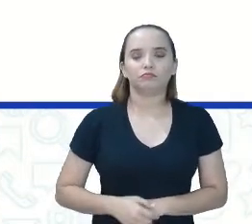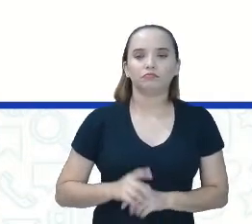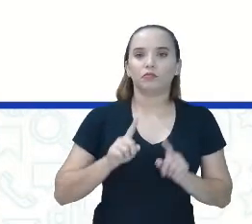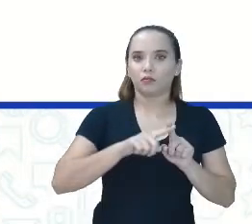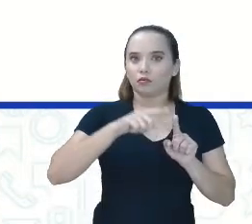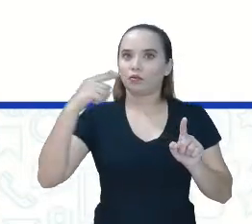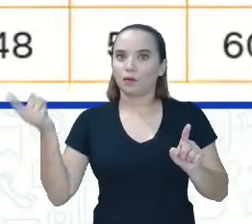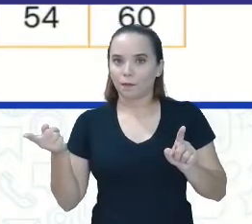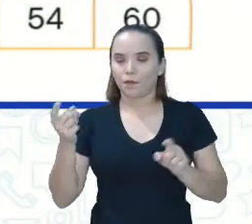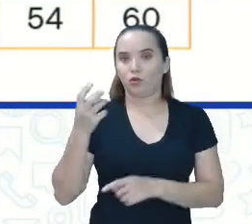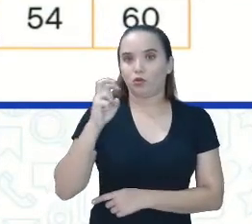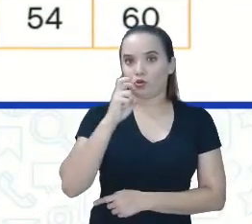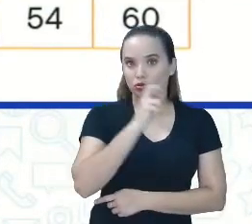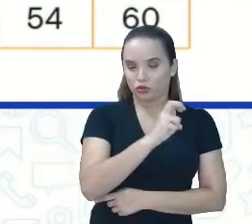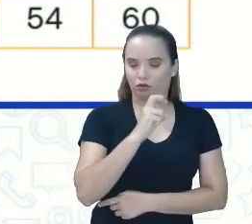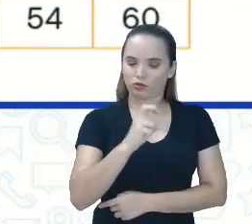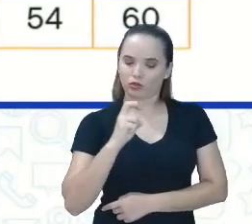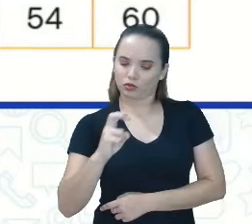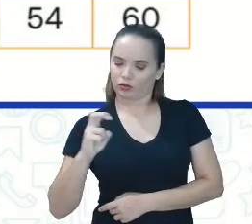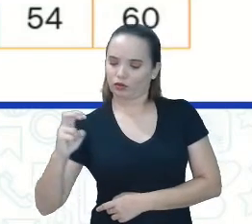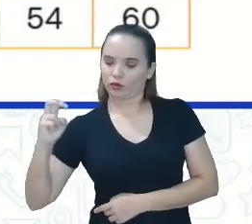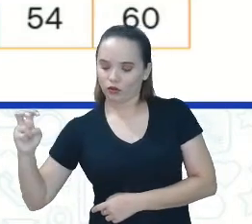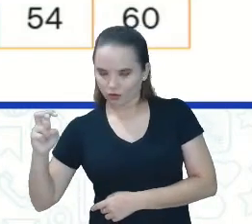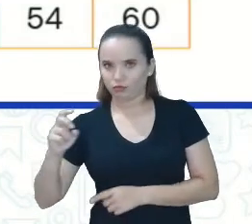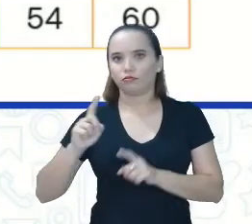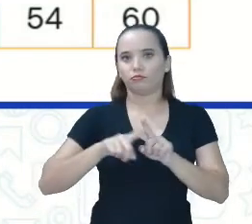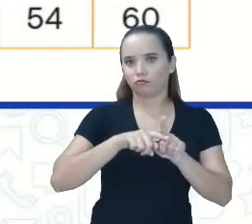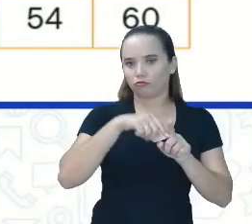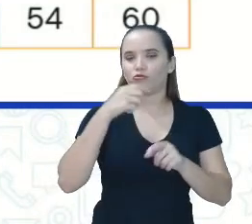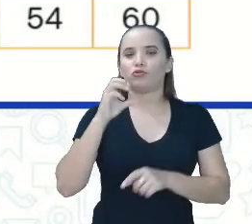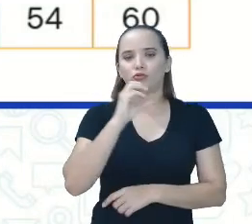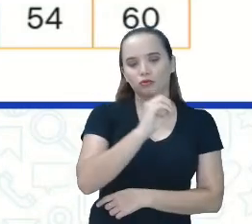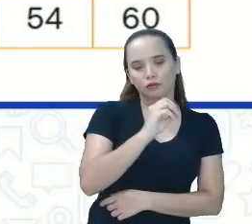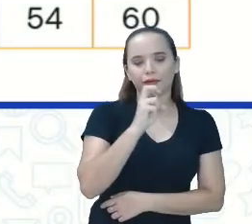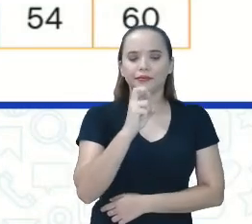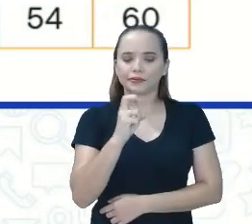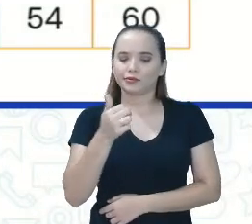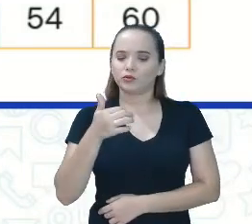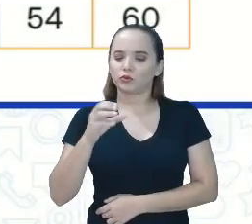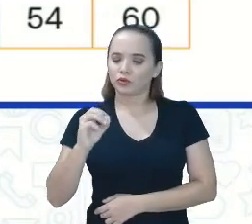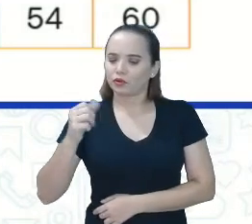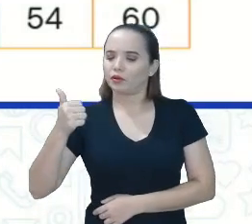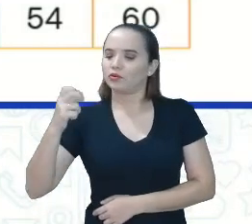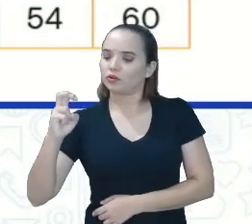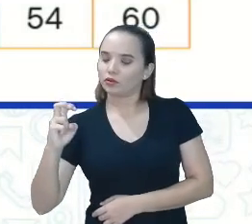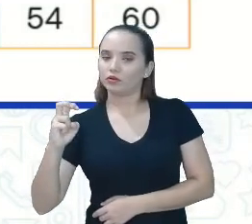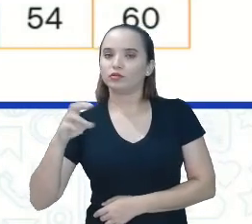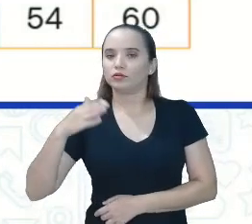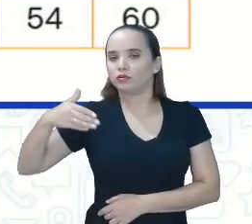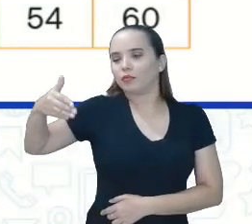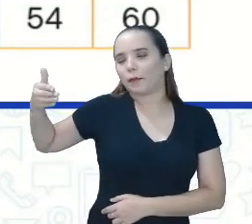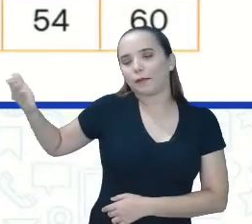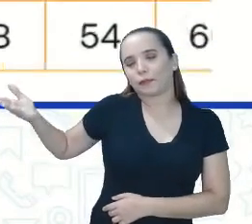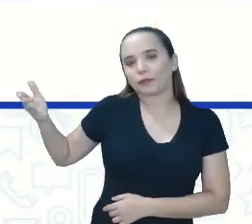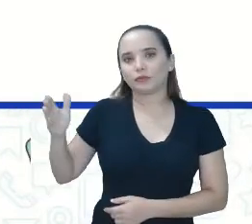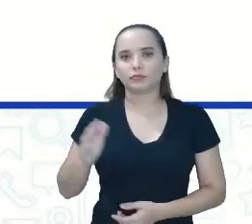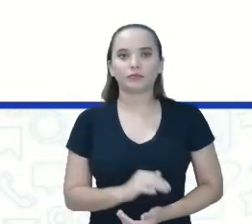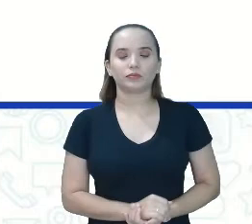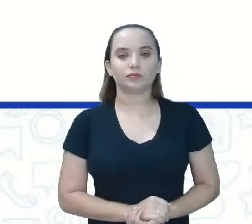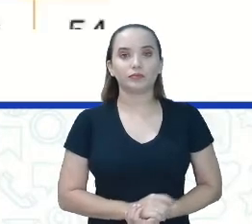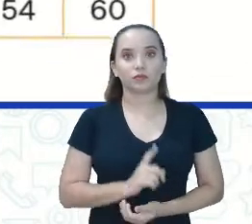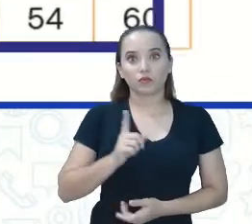Depois a gente encontra aí os números que vão de 5 em 5, o 0, o 5, o 10, o 15 e assim por diante,